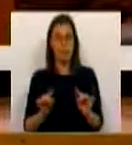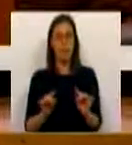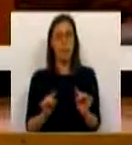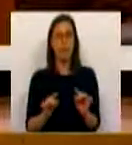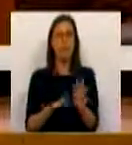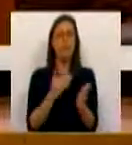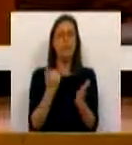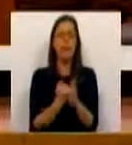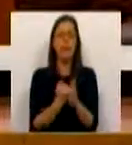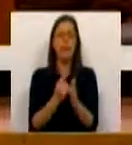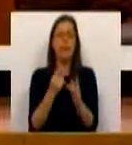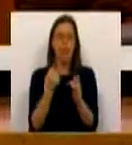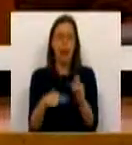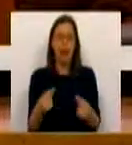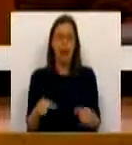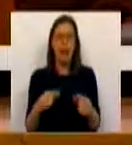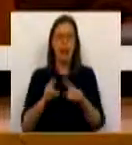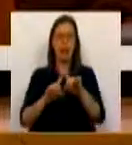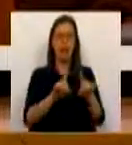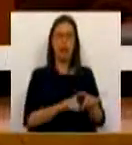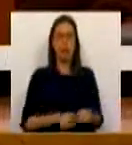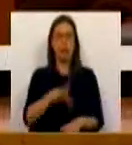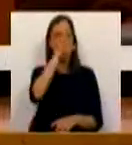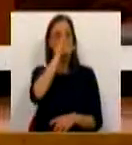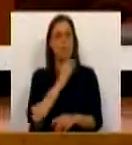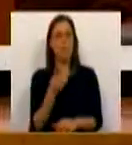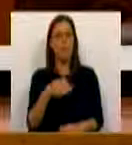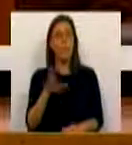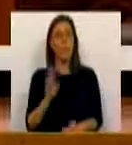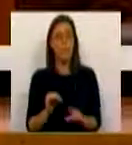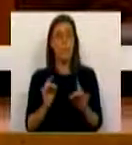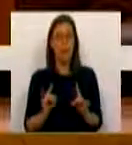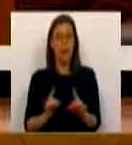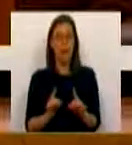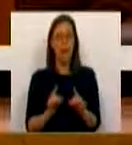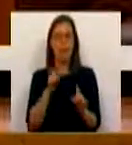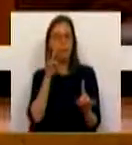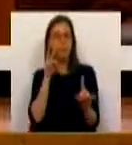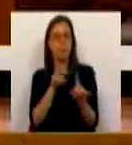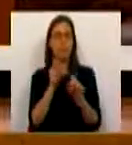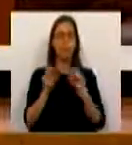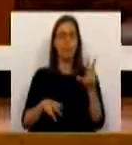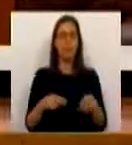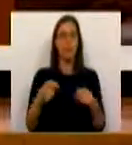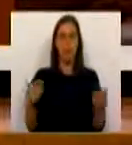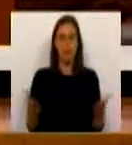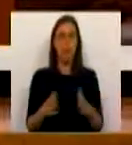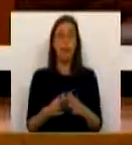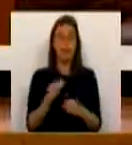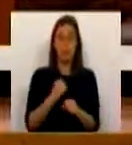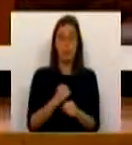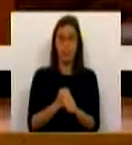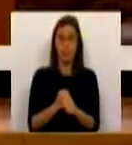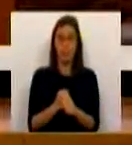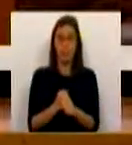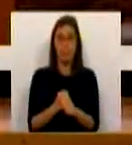tem estado sempre presente nos diferentes governos socialistas, na visão moderna de que o